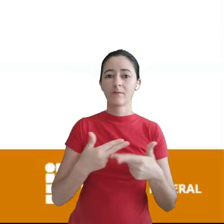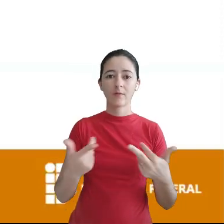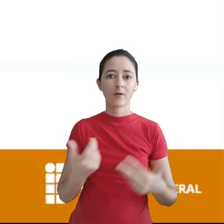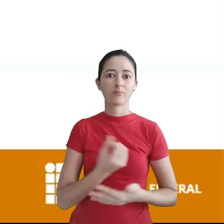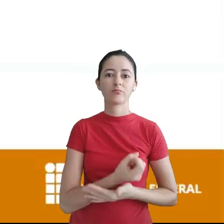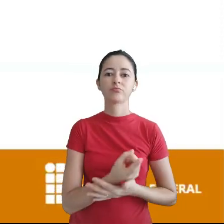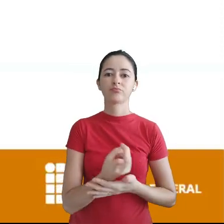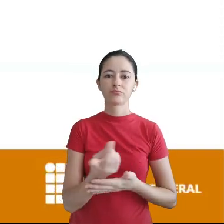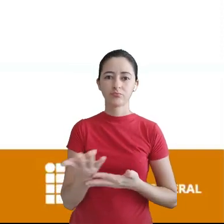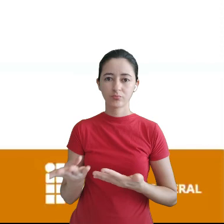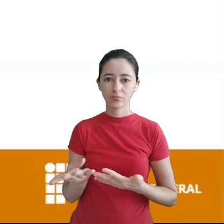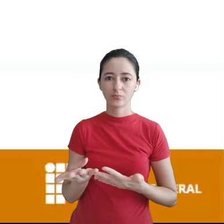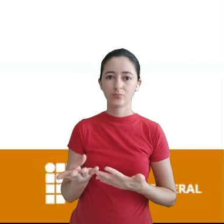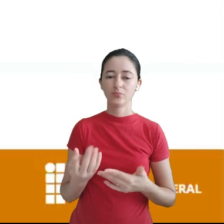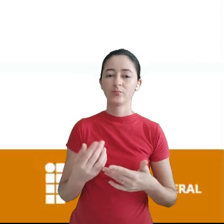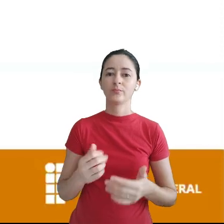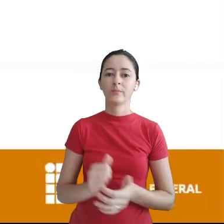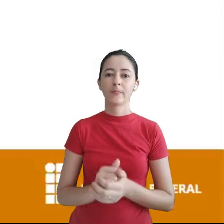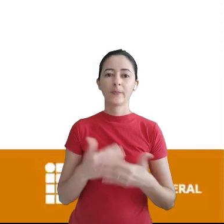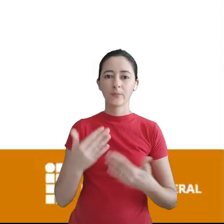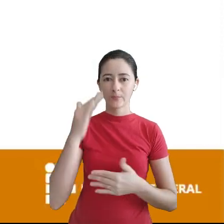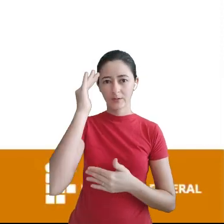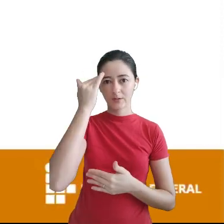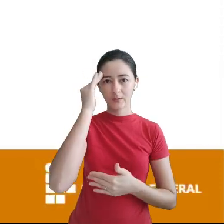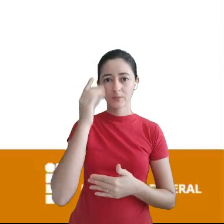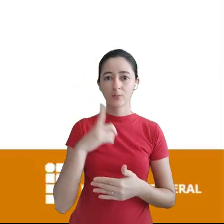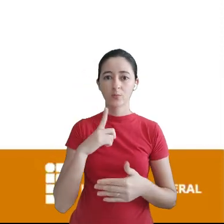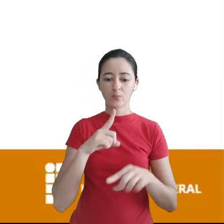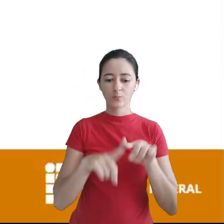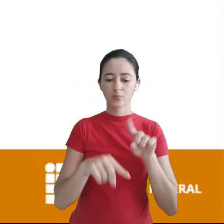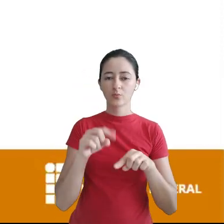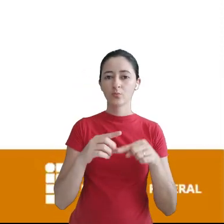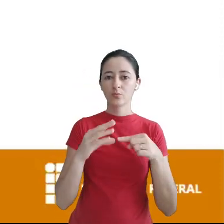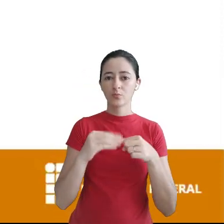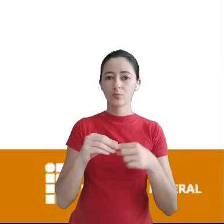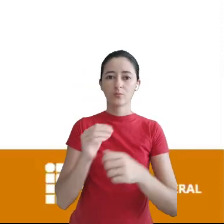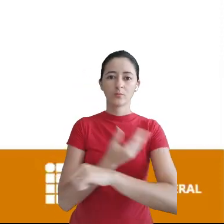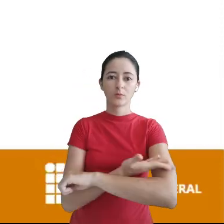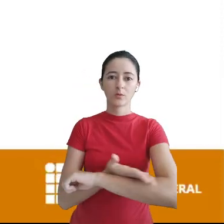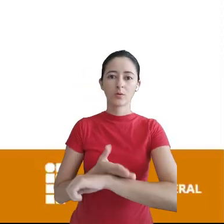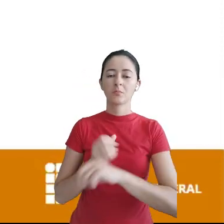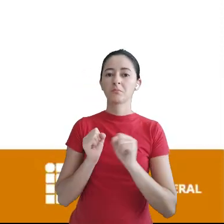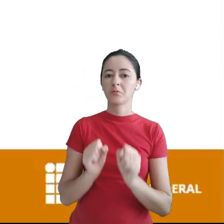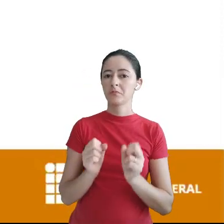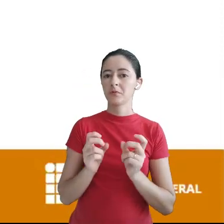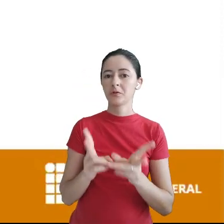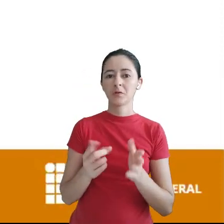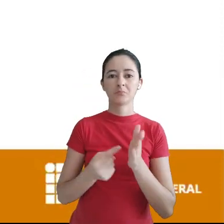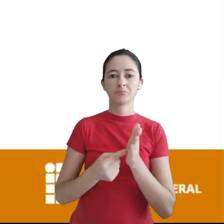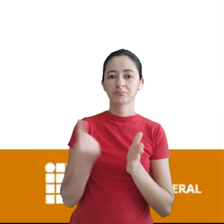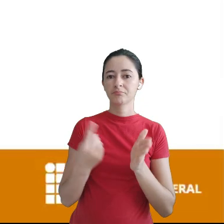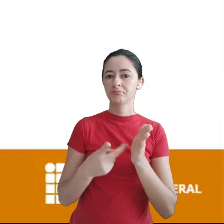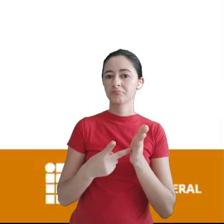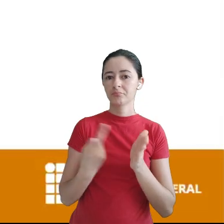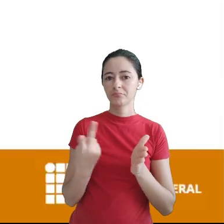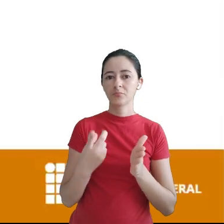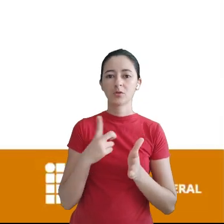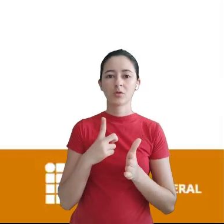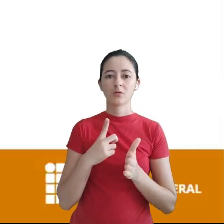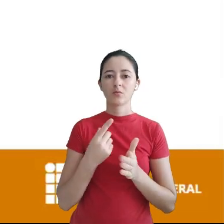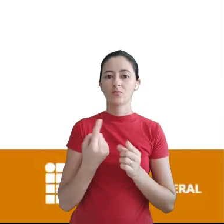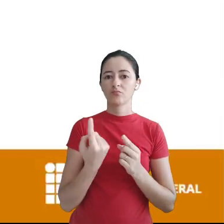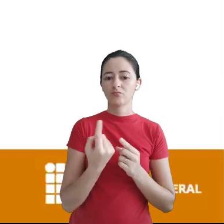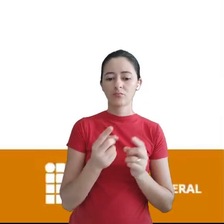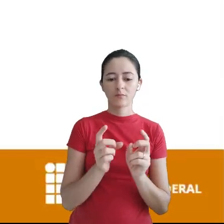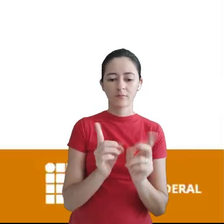várias quantidades. Deu para entender? Então, por exemplo, esse produto caneta branca poderia ser vendido duas vezes. Eu posso vender